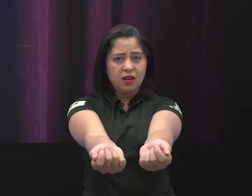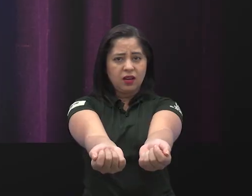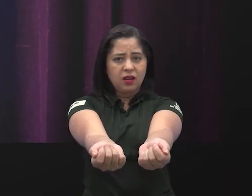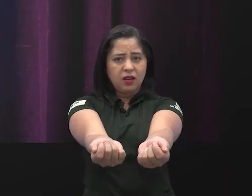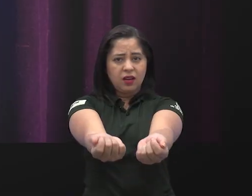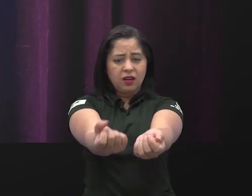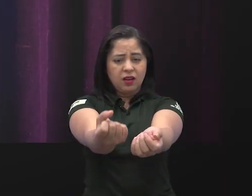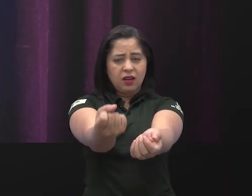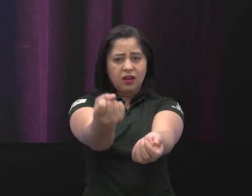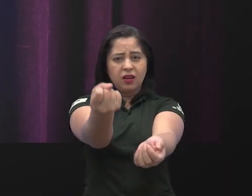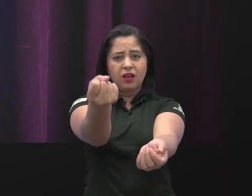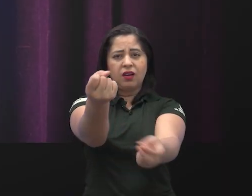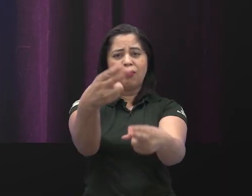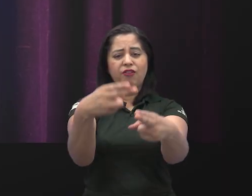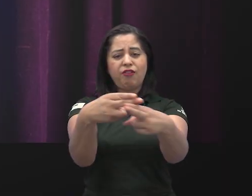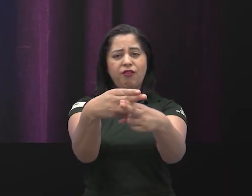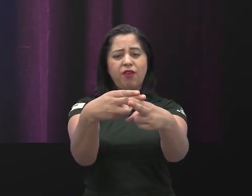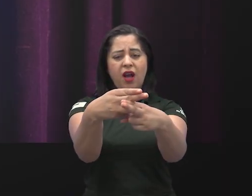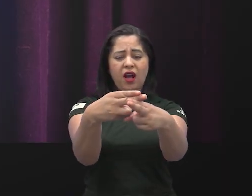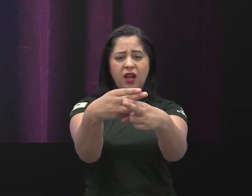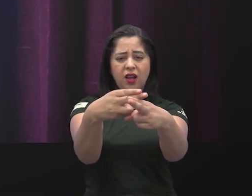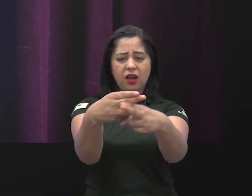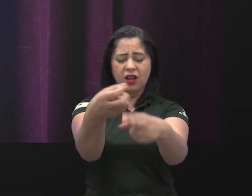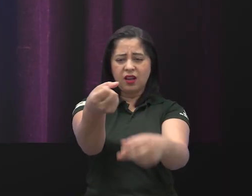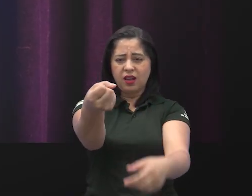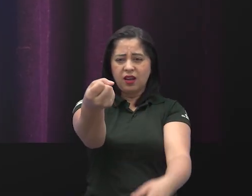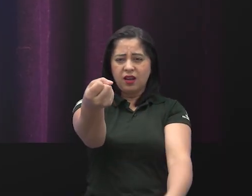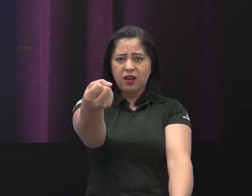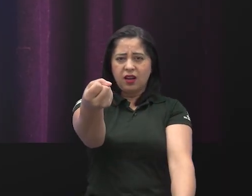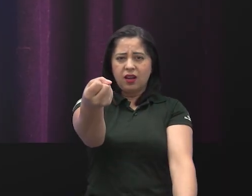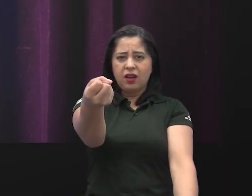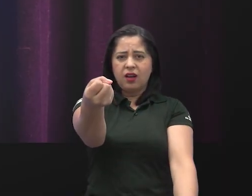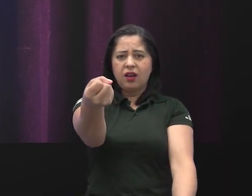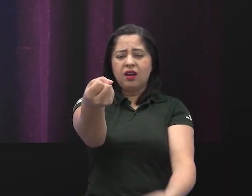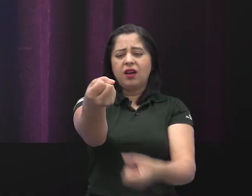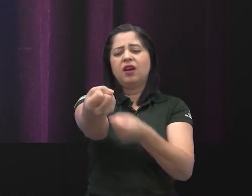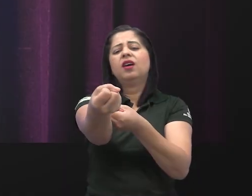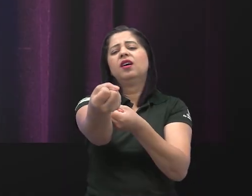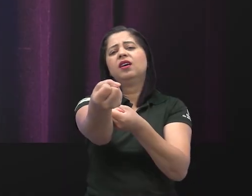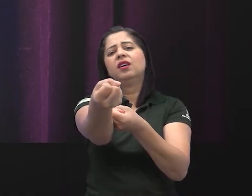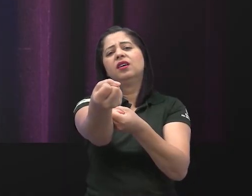Ela pega a adaga e fala: